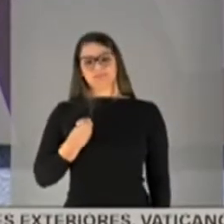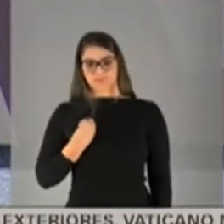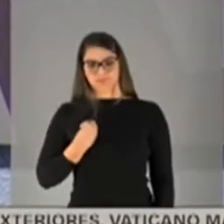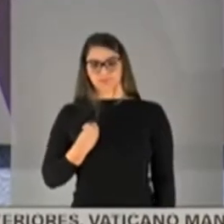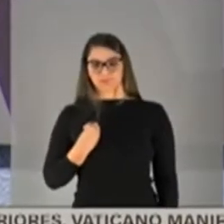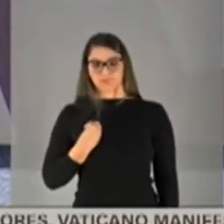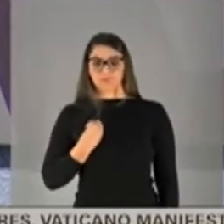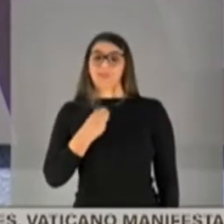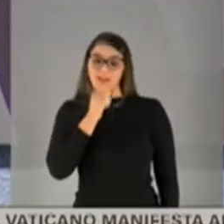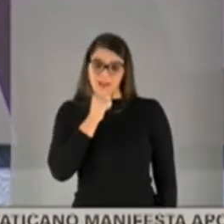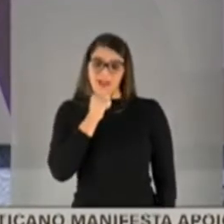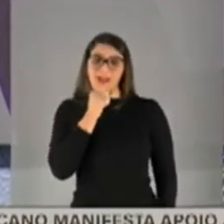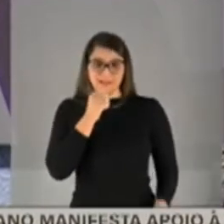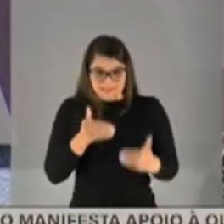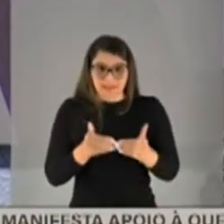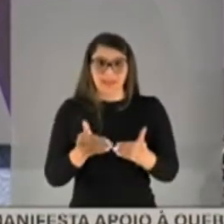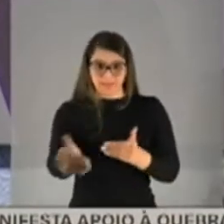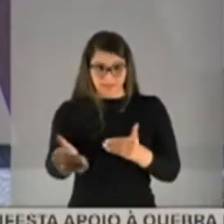há, senador. Ainda há, senadora.